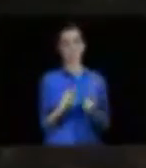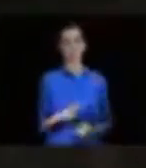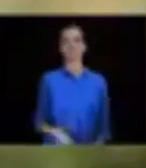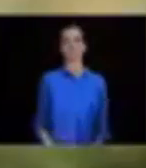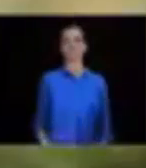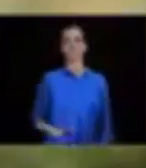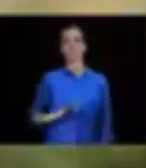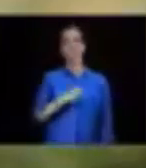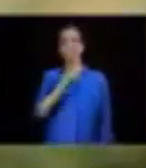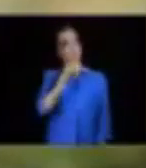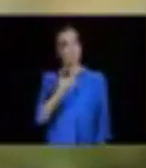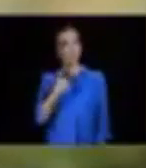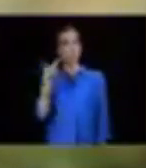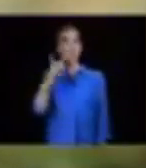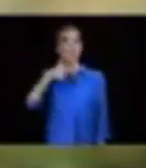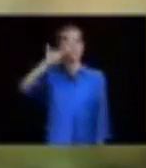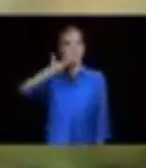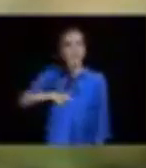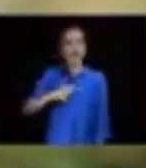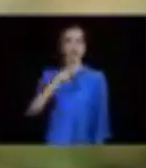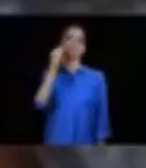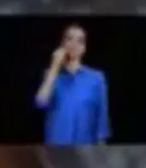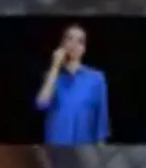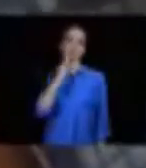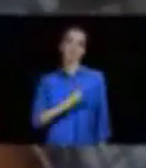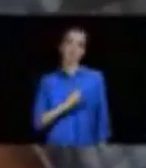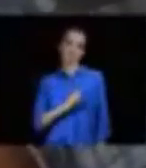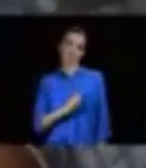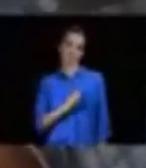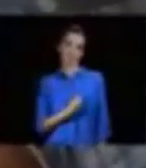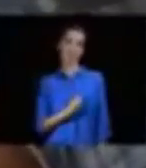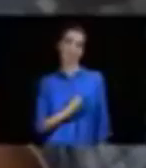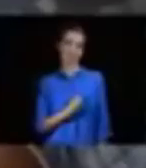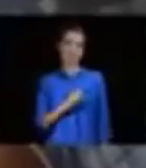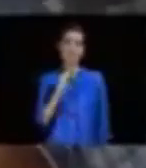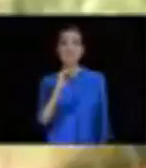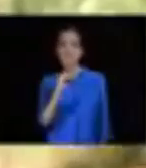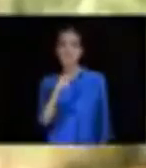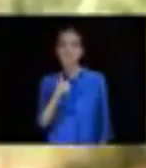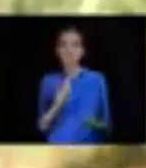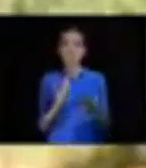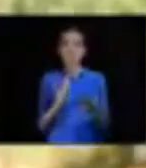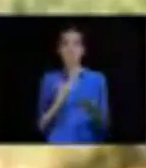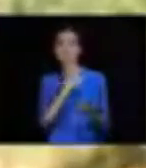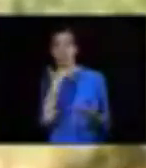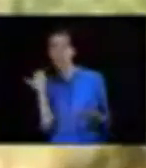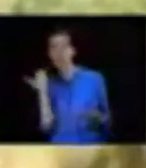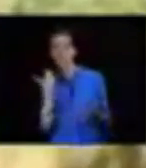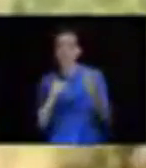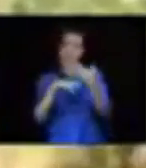né? Mas é isso aí, eu tive mais uma oportunidade. Eu, se fosse,